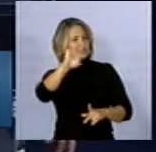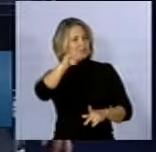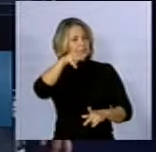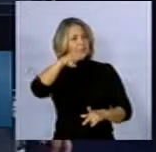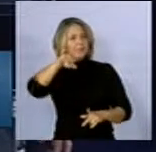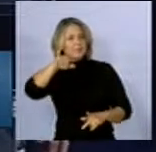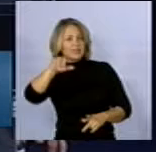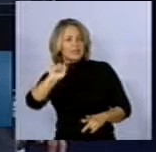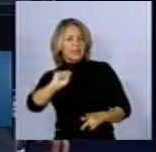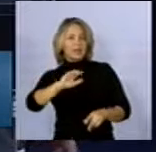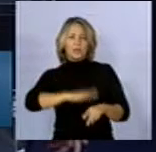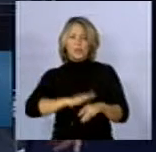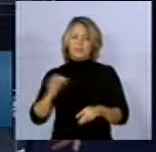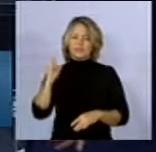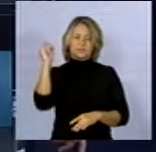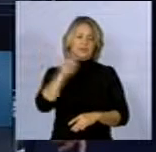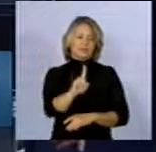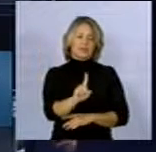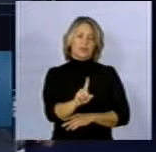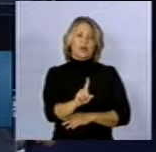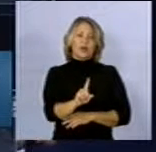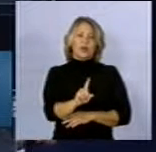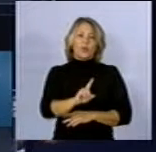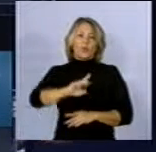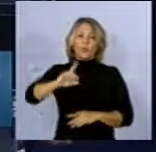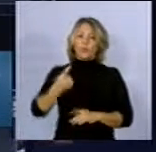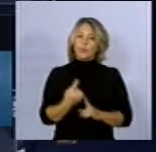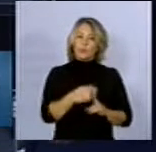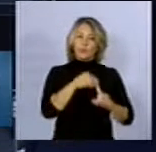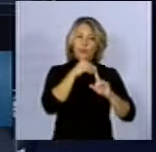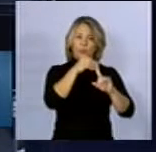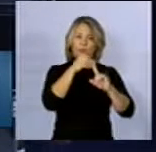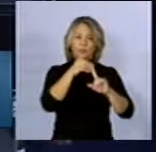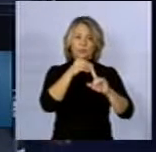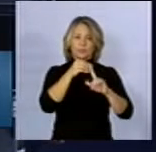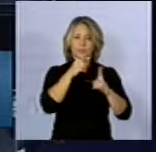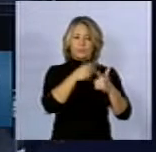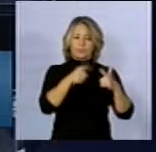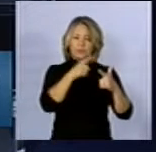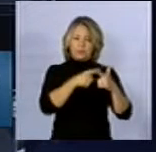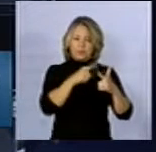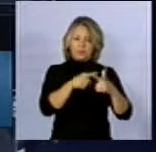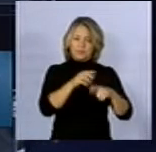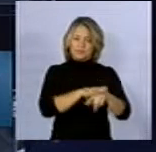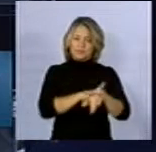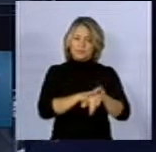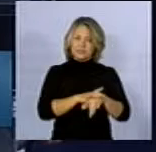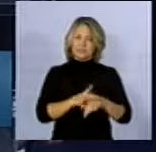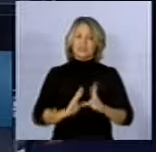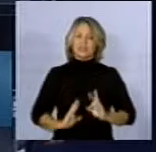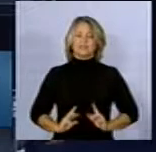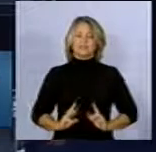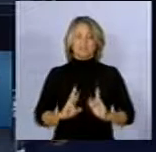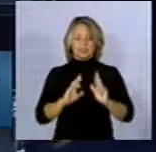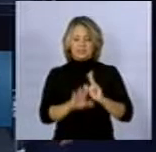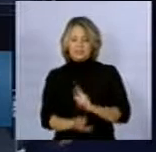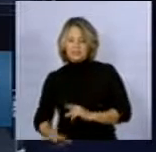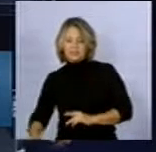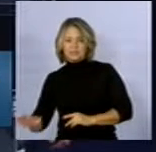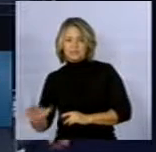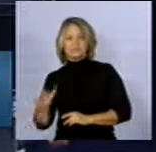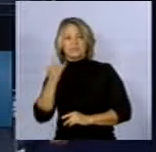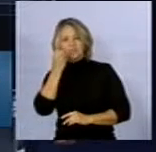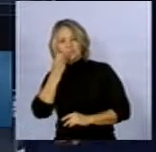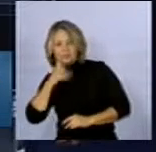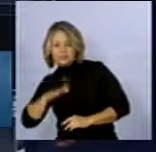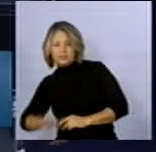Mesmo um único caso de câncer, principalmente o câncer infantil, é uma estratégia potencial que